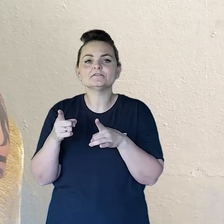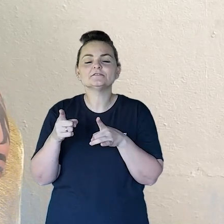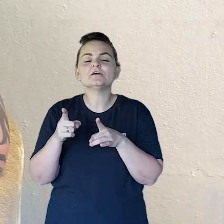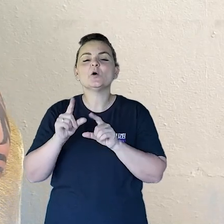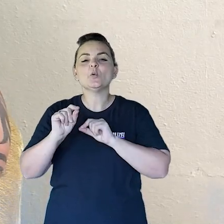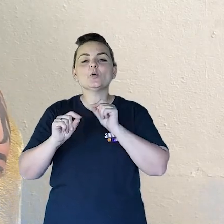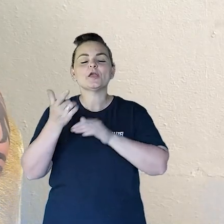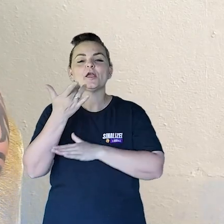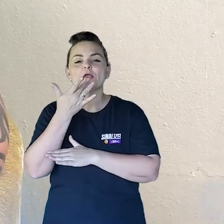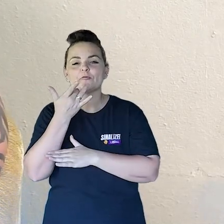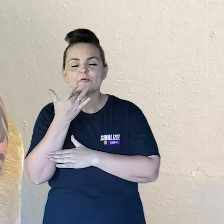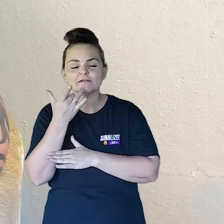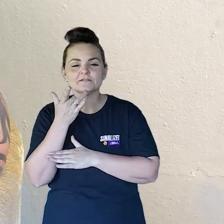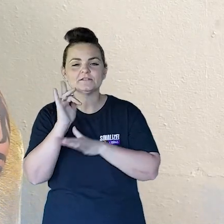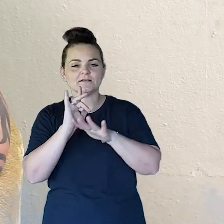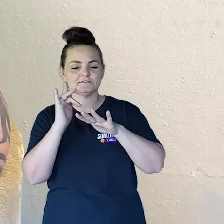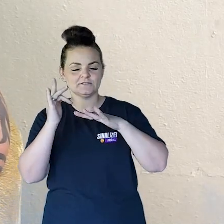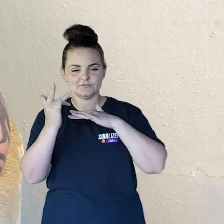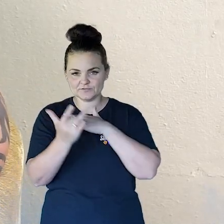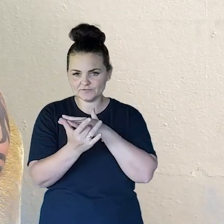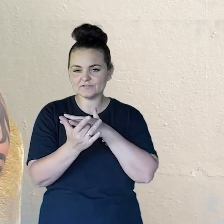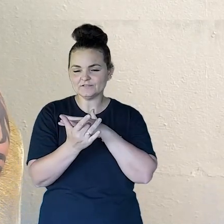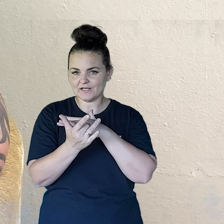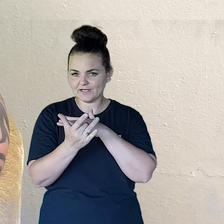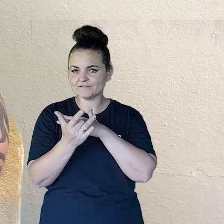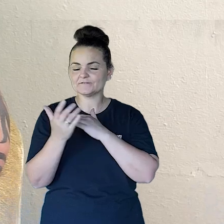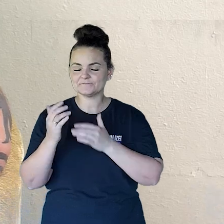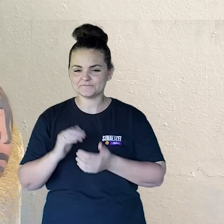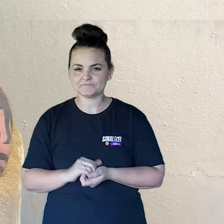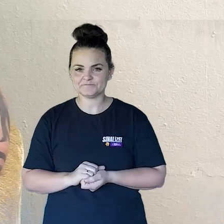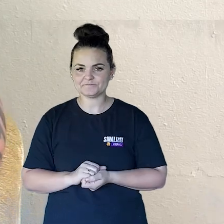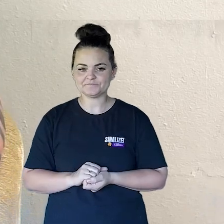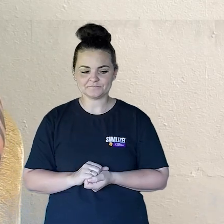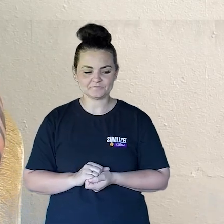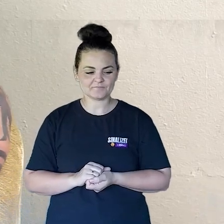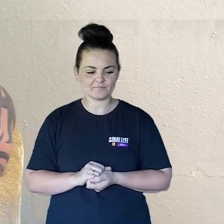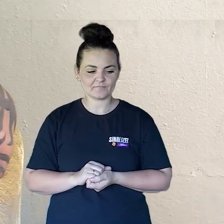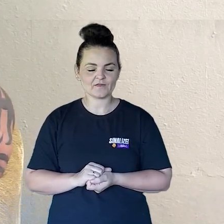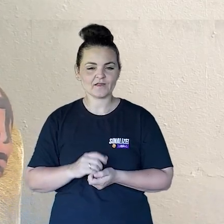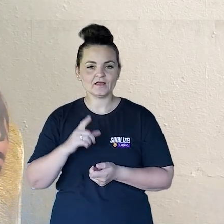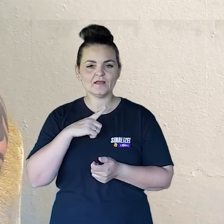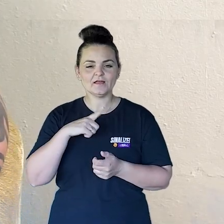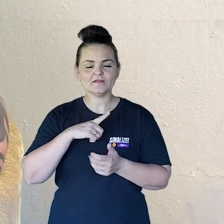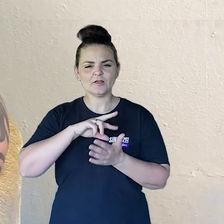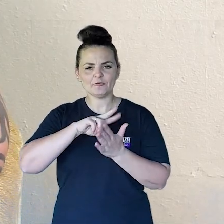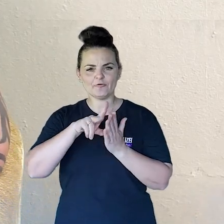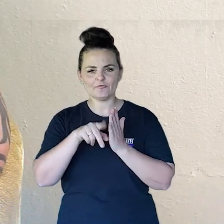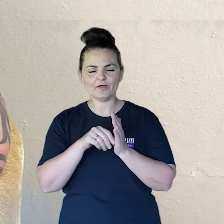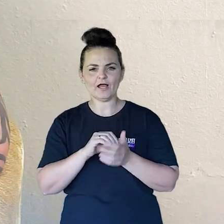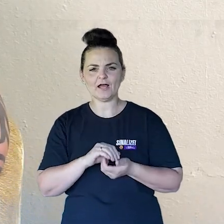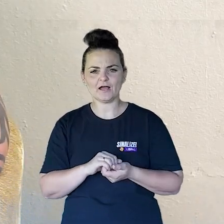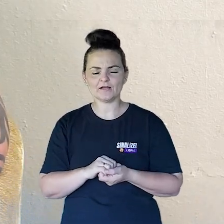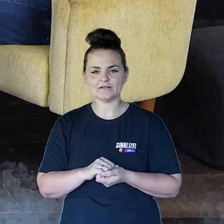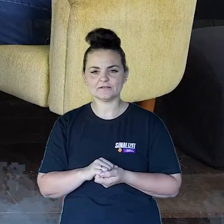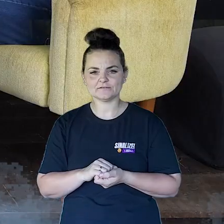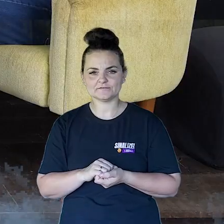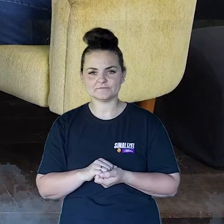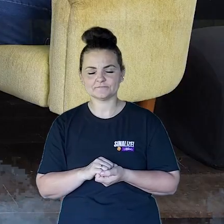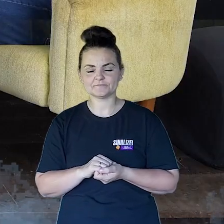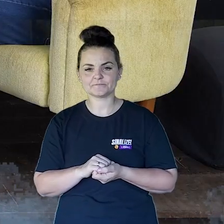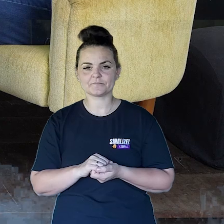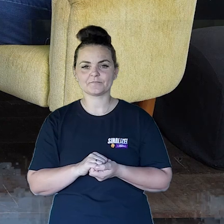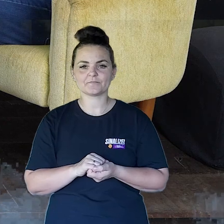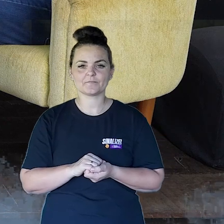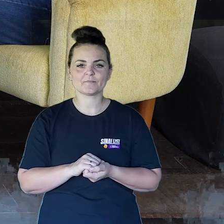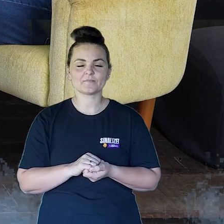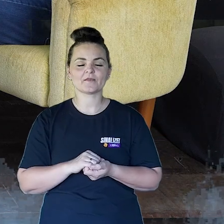sociais. Né? Isso, queira ou não, trouxe inúmeros reflexos na vida de cada um. Mas